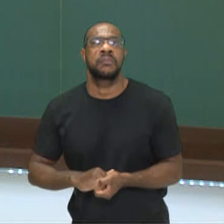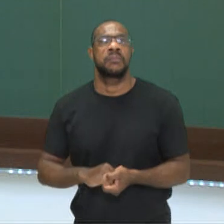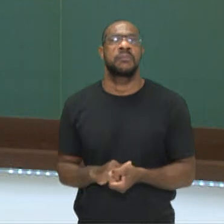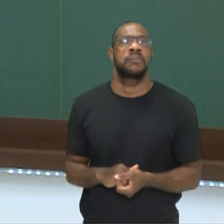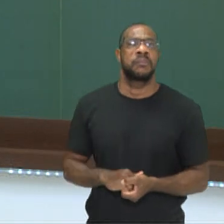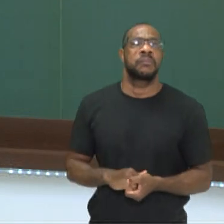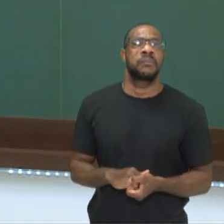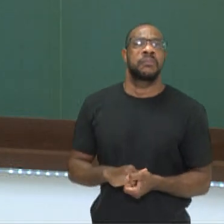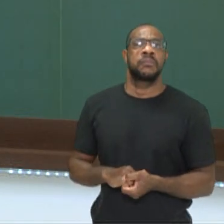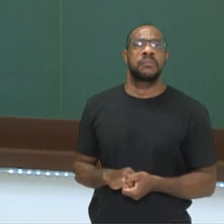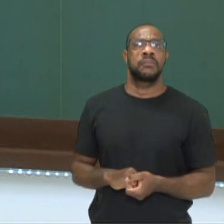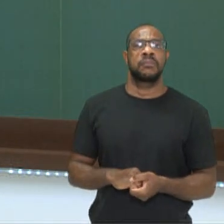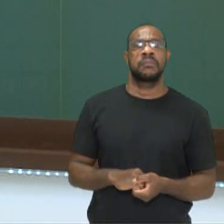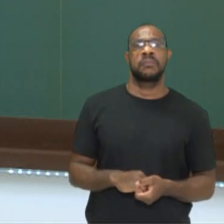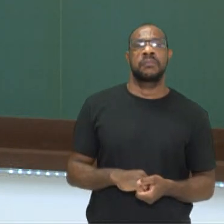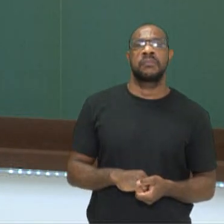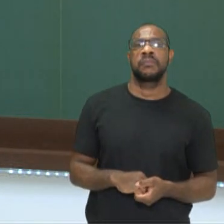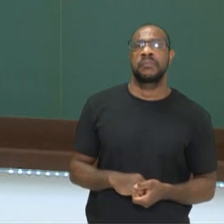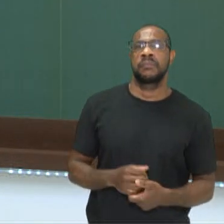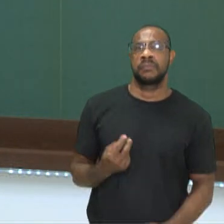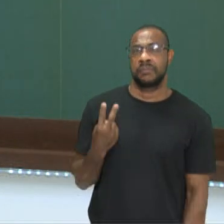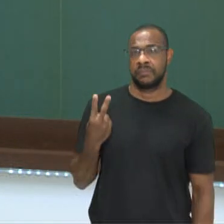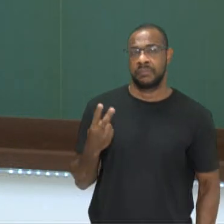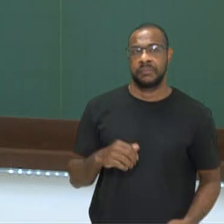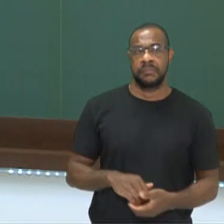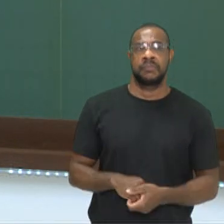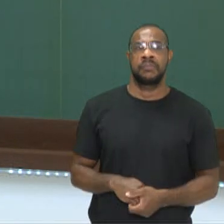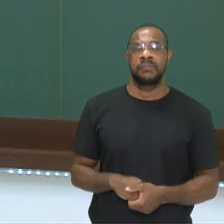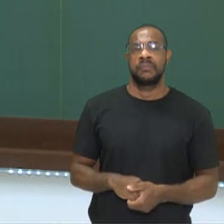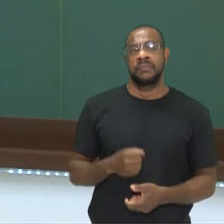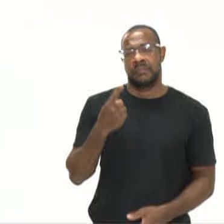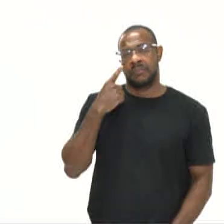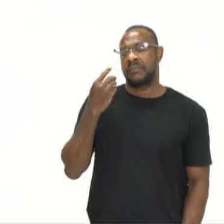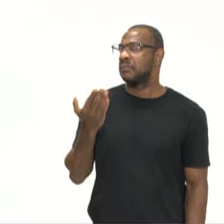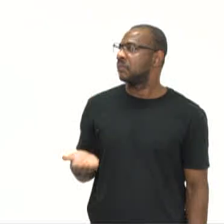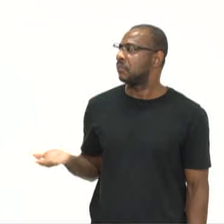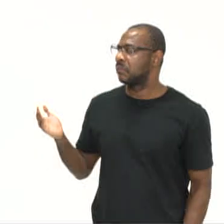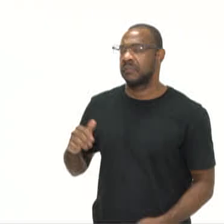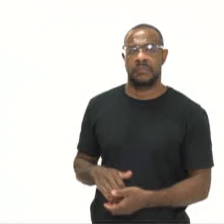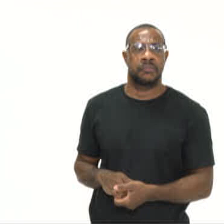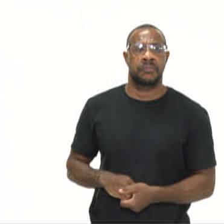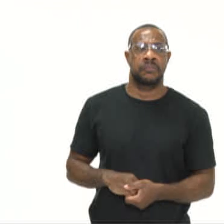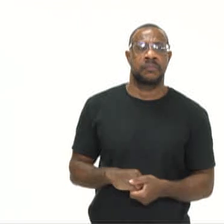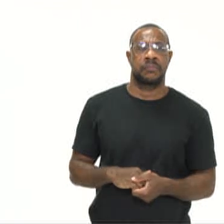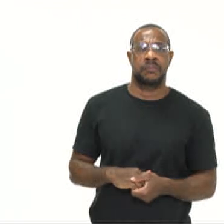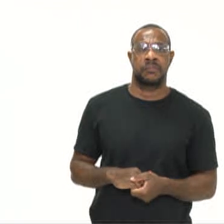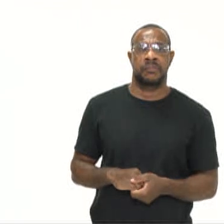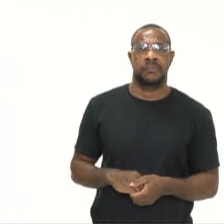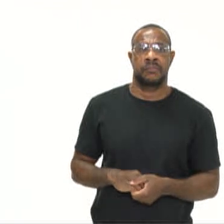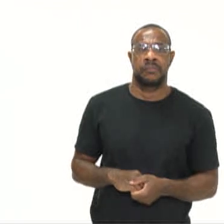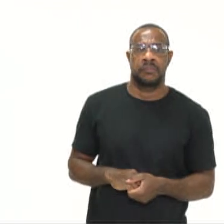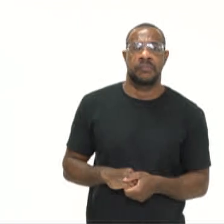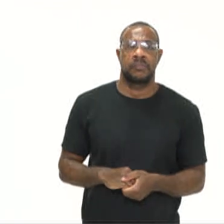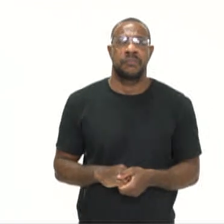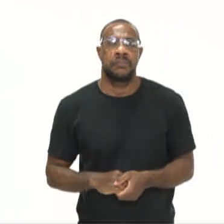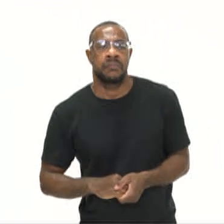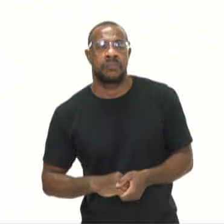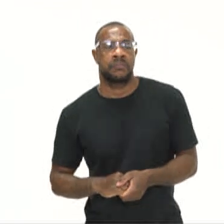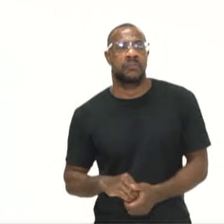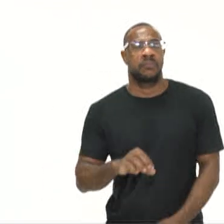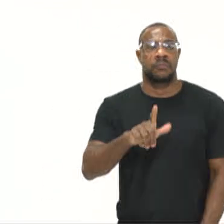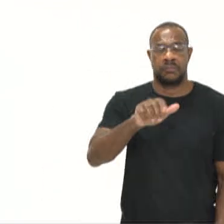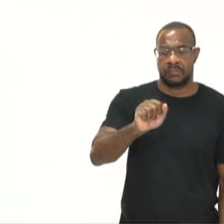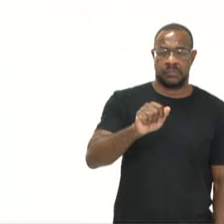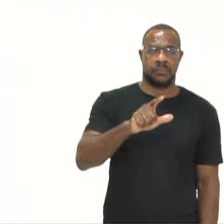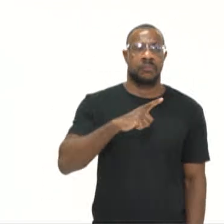isso. Vamos para o exercício 2? O exercício 2 diz assim. A medida do lado de um quadrado é expressa por 3x